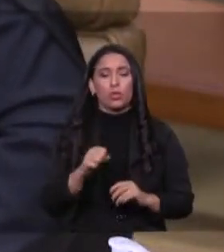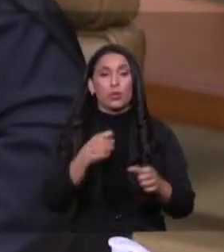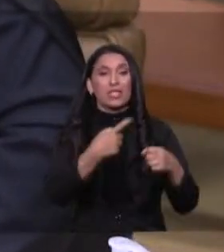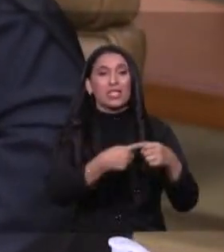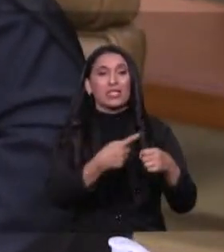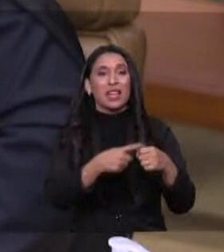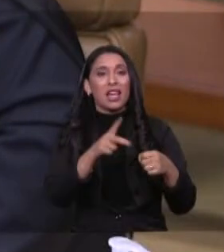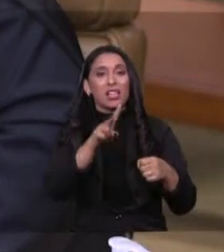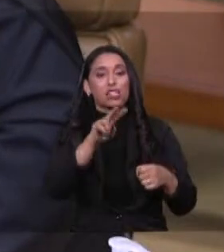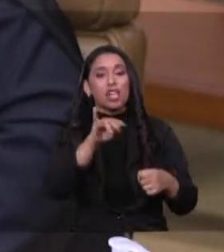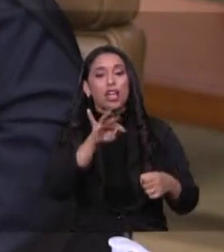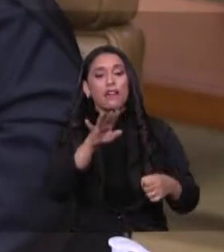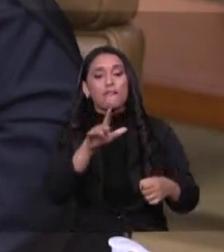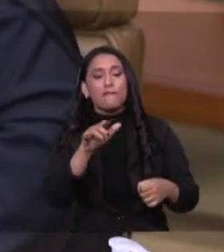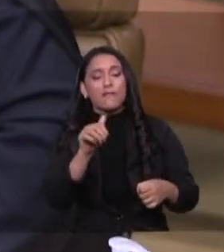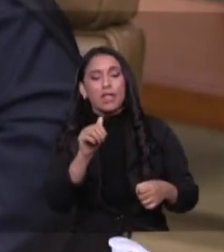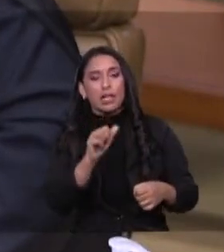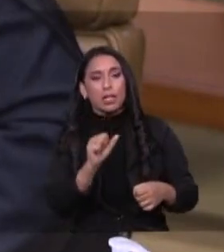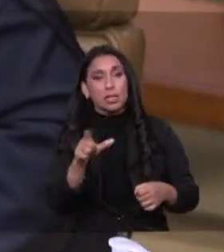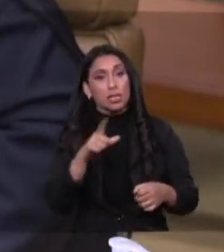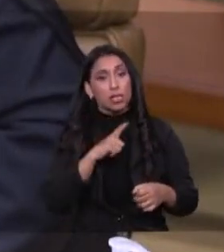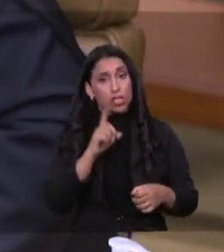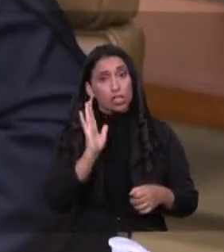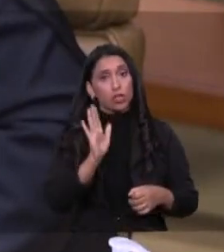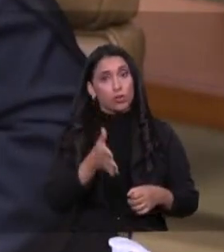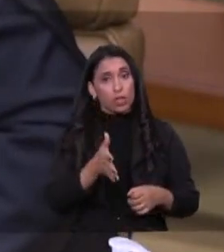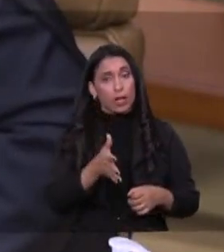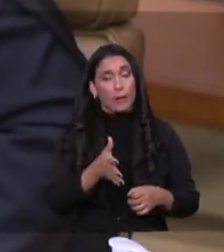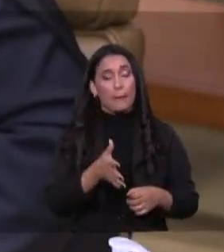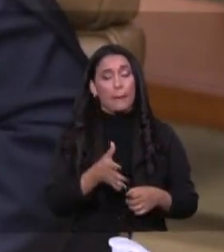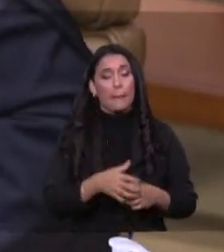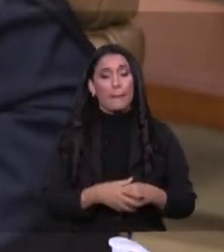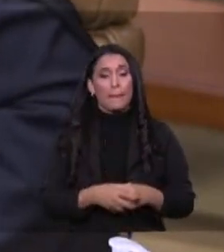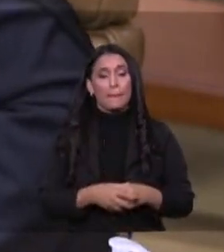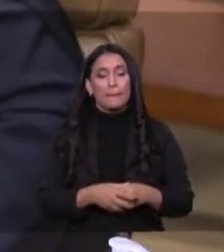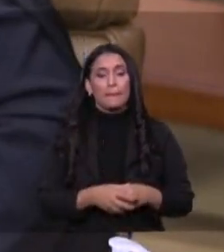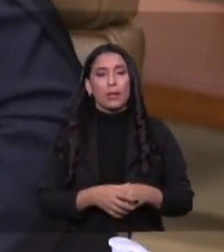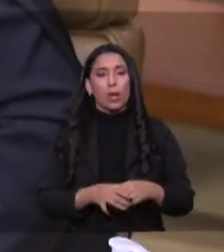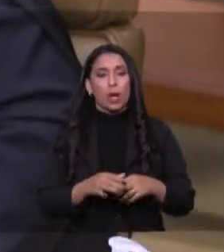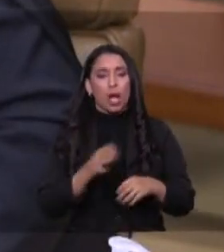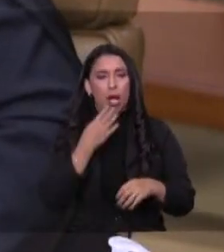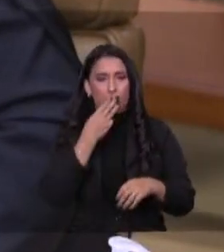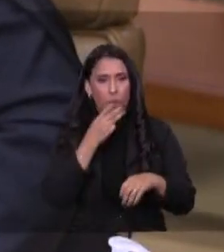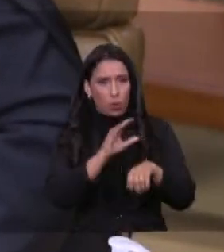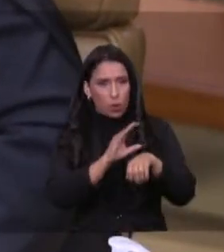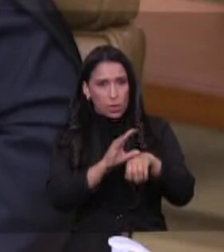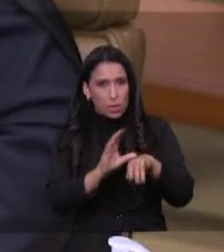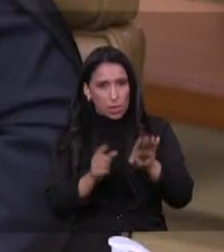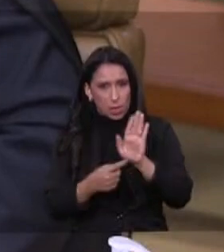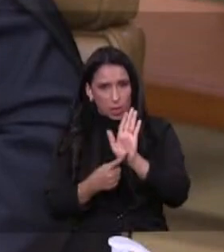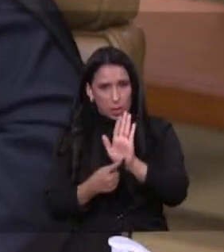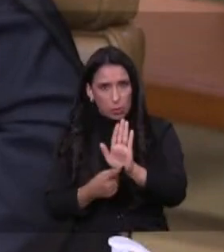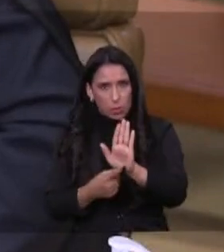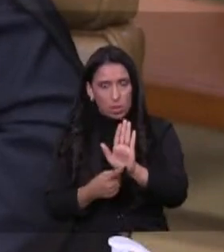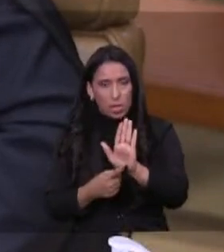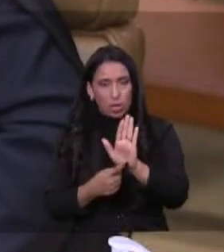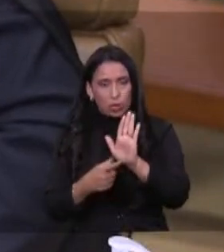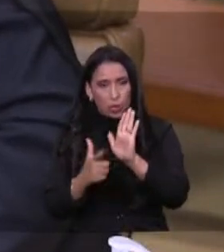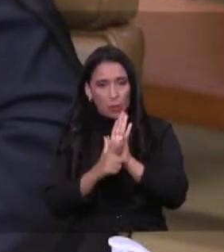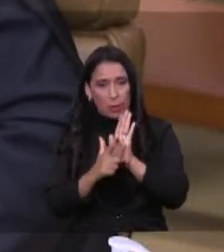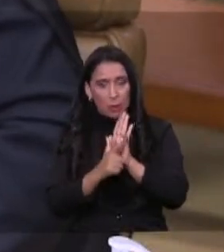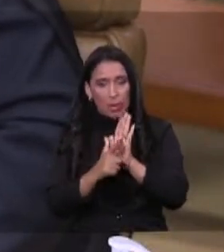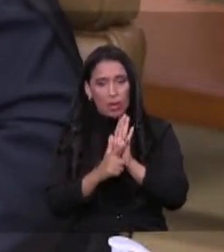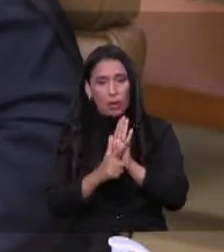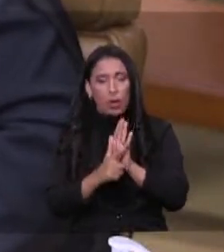vilas existentes e, em cor cinza, as áreas de influência dentro